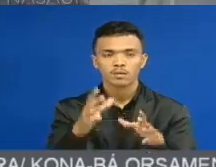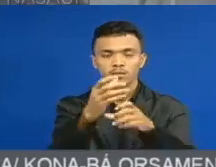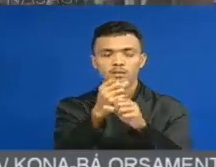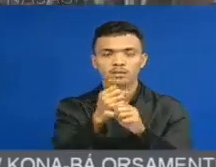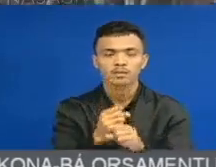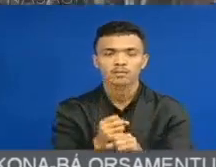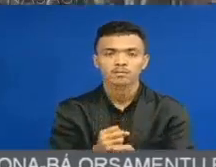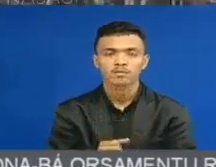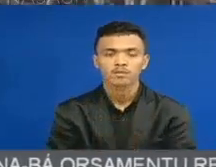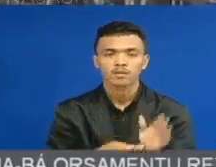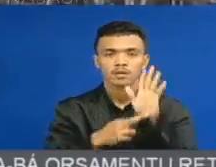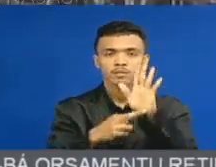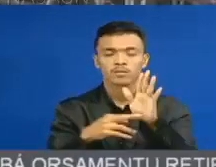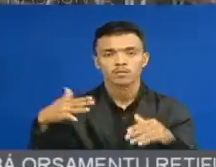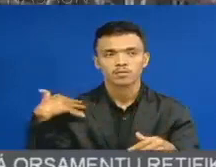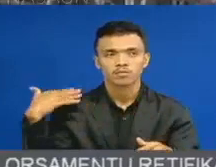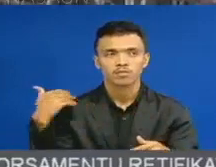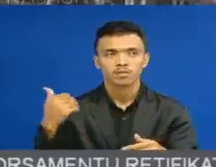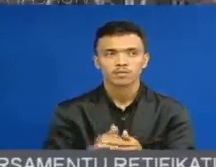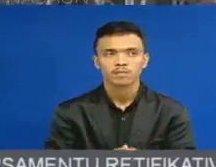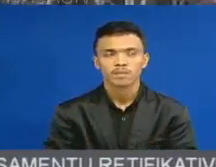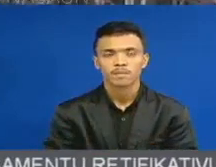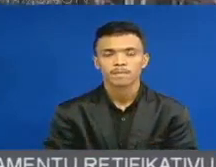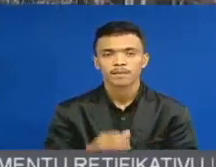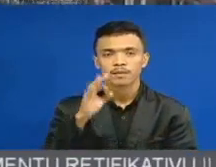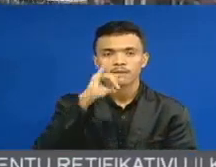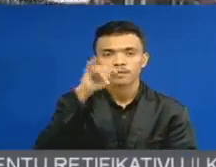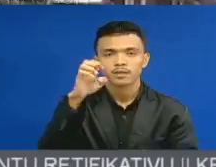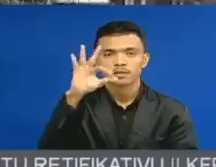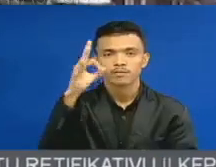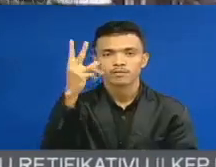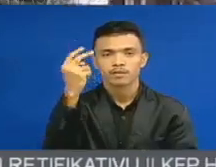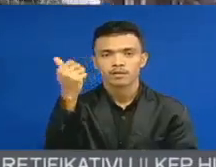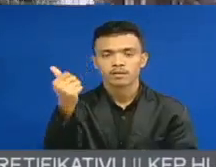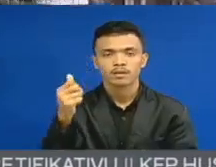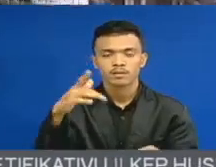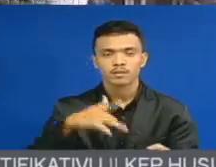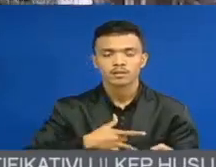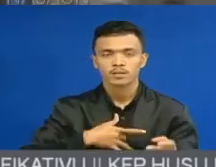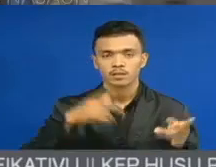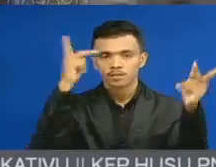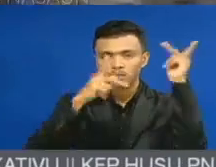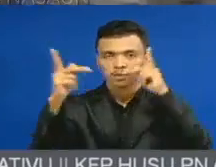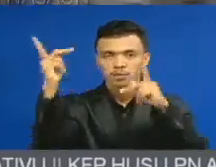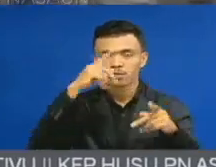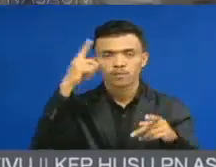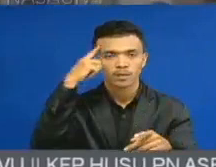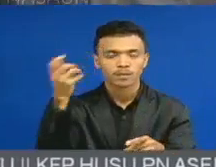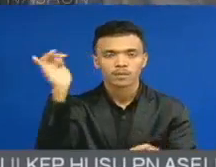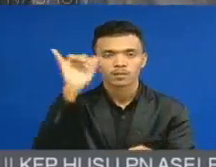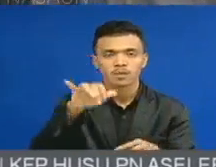masene. Representante Juventude di Luhilin, Serafina da Silva Muniz, sente preocupa, tamba sira labele acesso